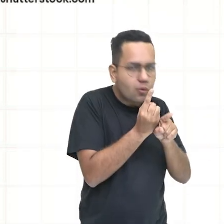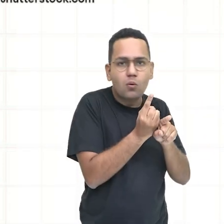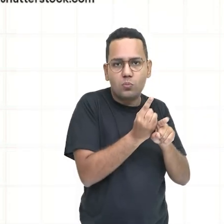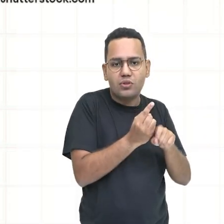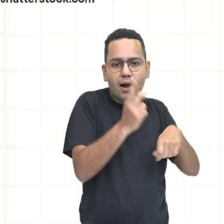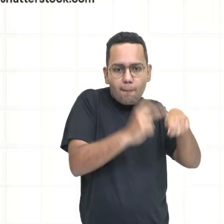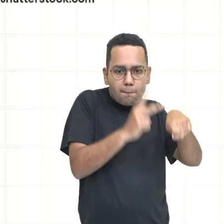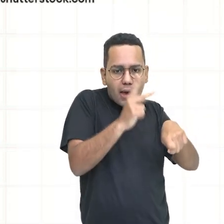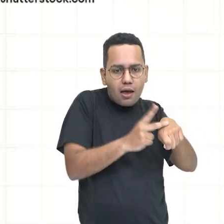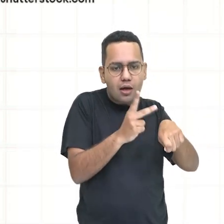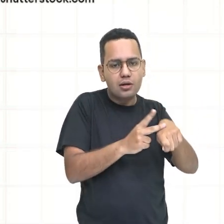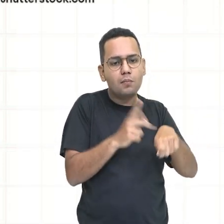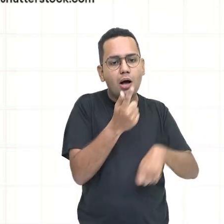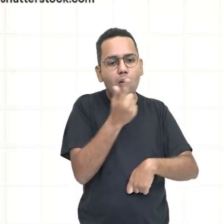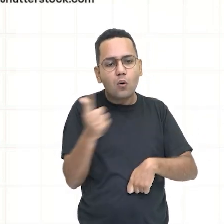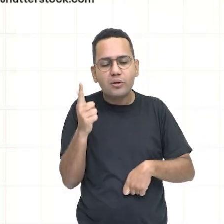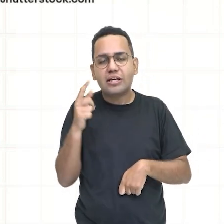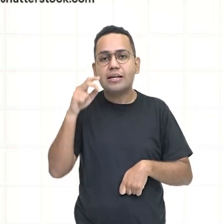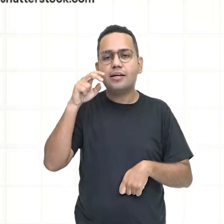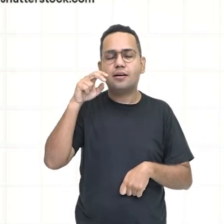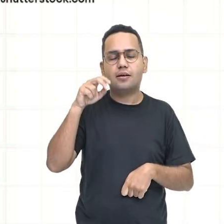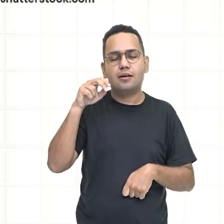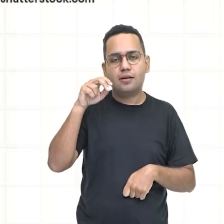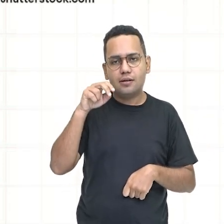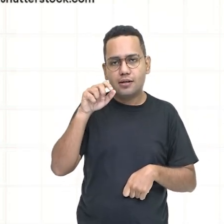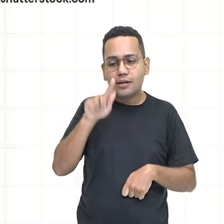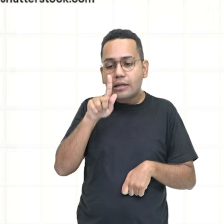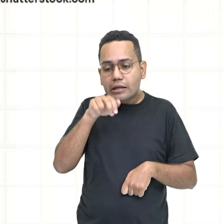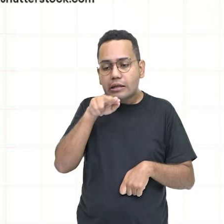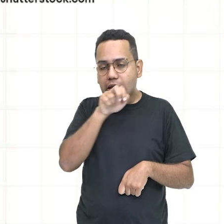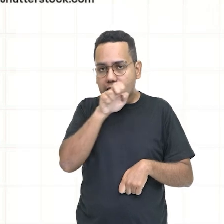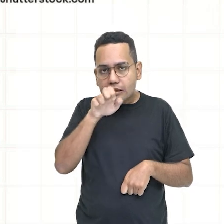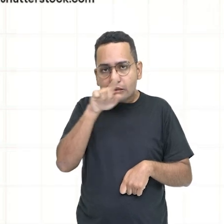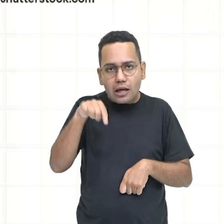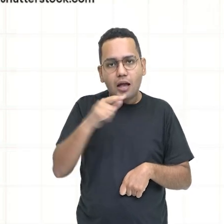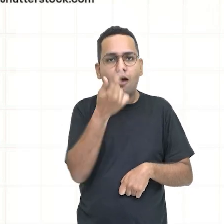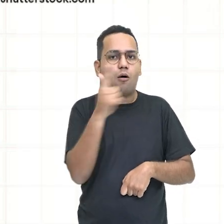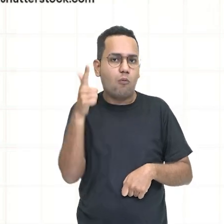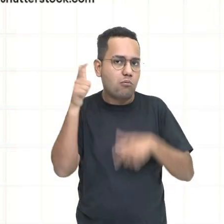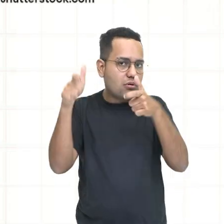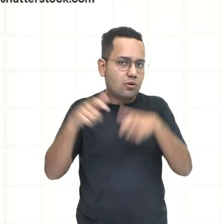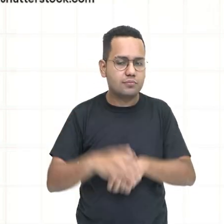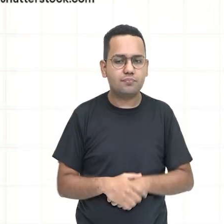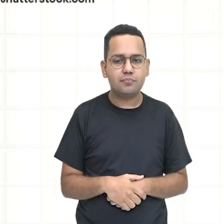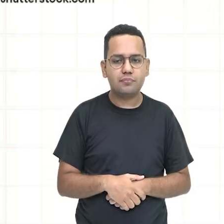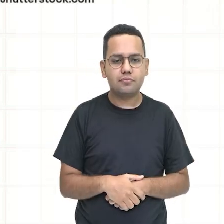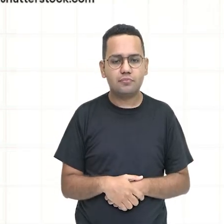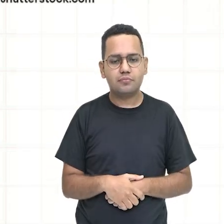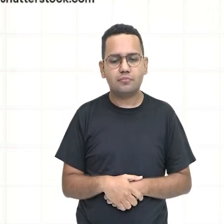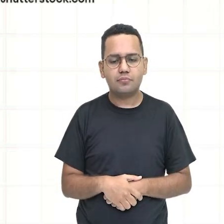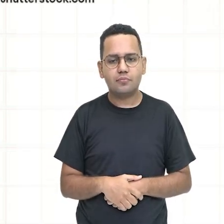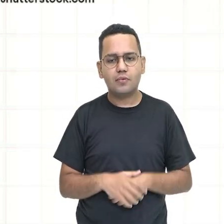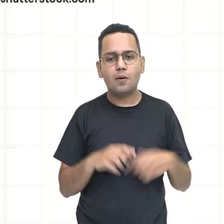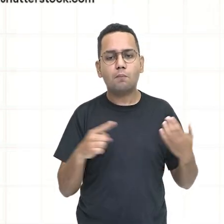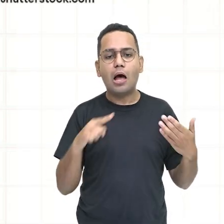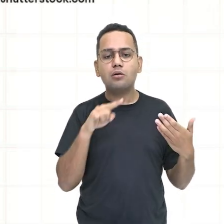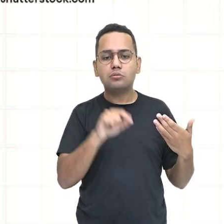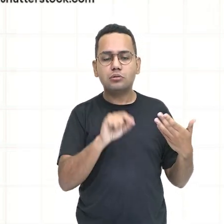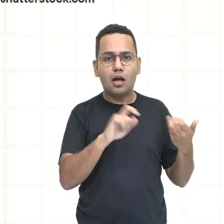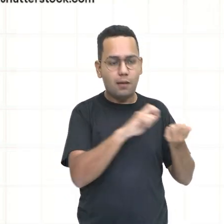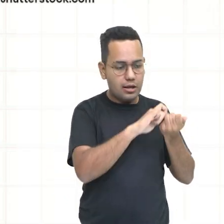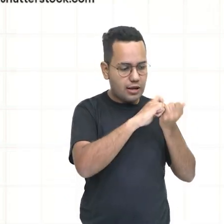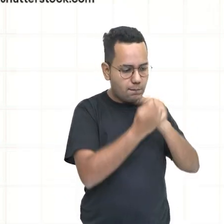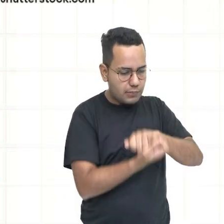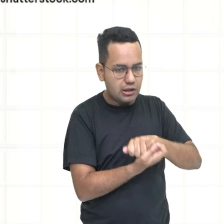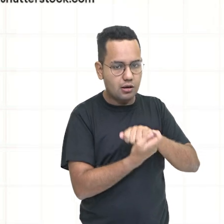Guiné, né, que é um outro lugar, mas para fins de produção e tratamento da bauxita, para